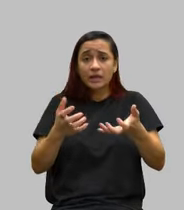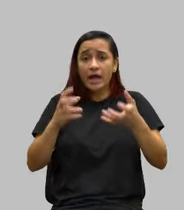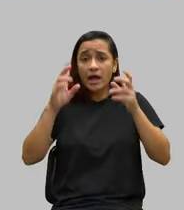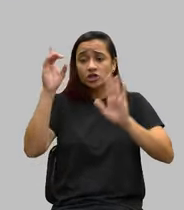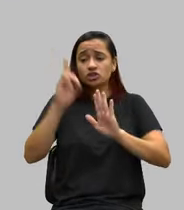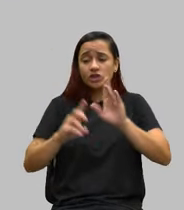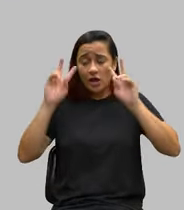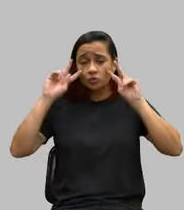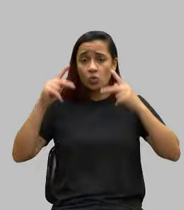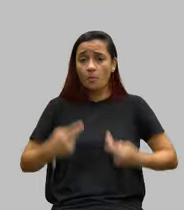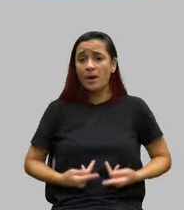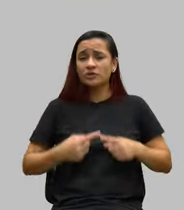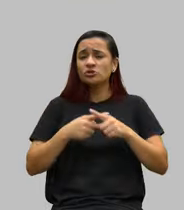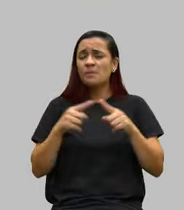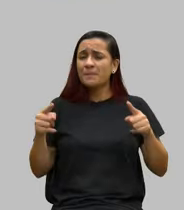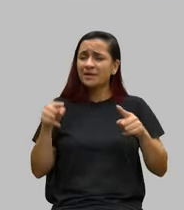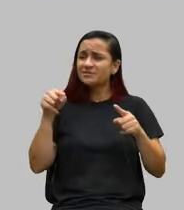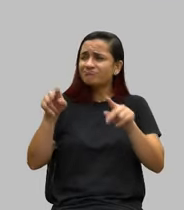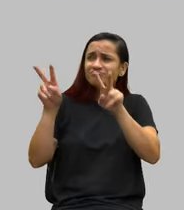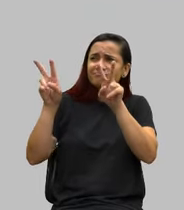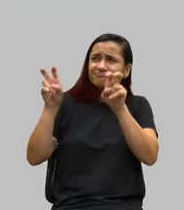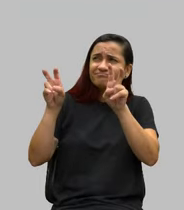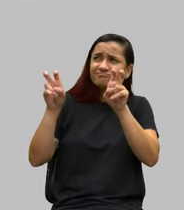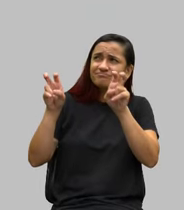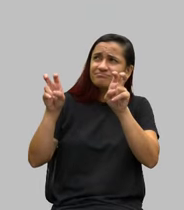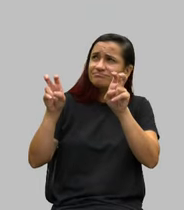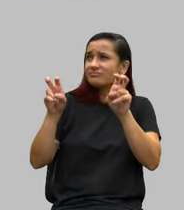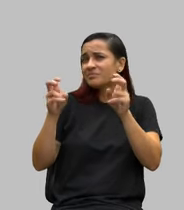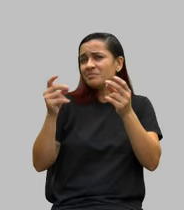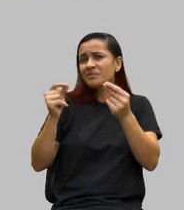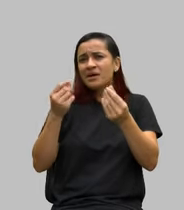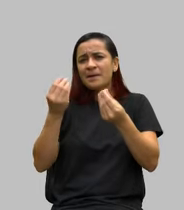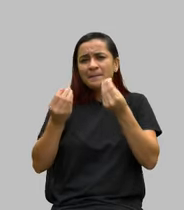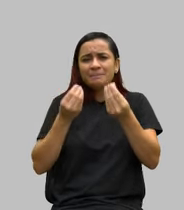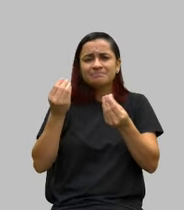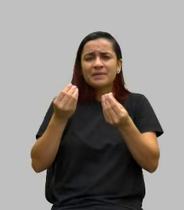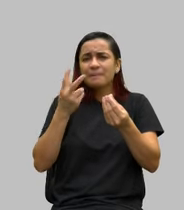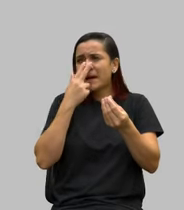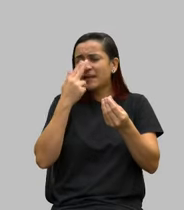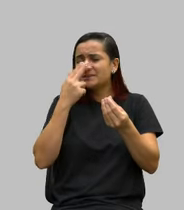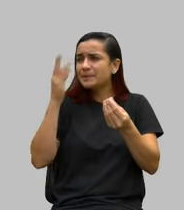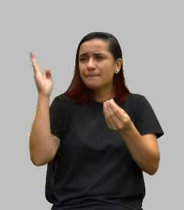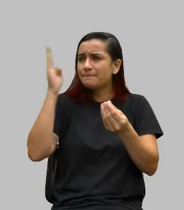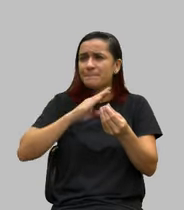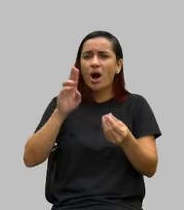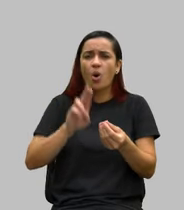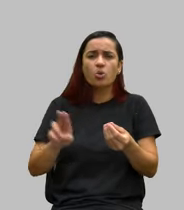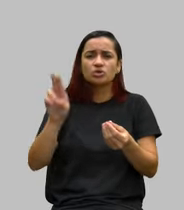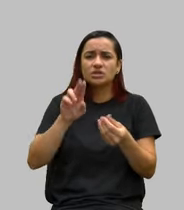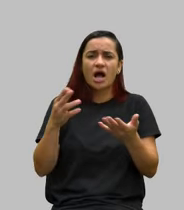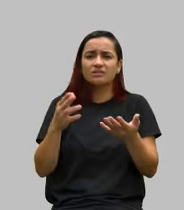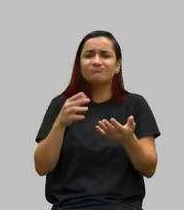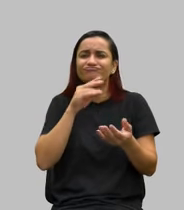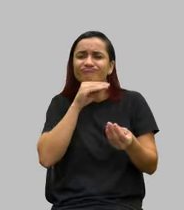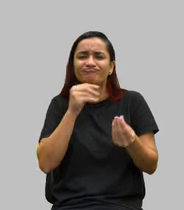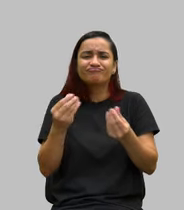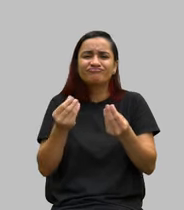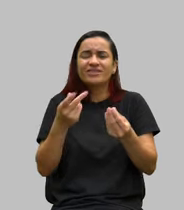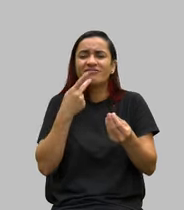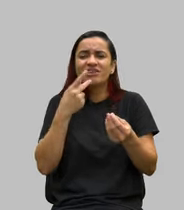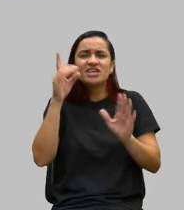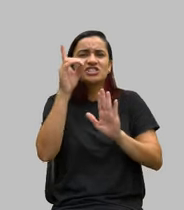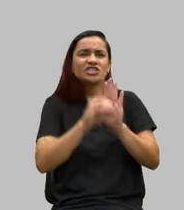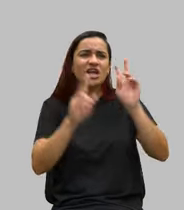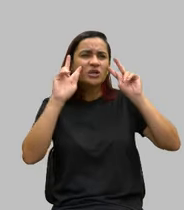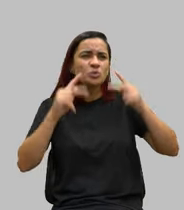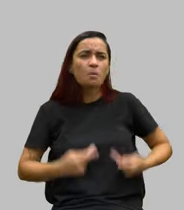mas essa expressão foi tão assim mal utilizada ao longo dos anos que quando você fala em Direitos Humanos Você só fala Direitos Humanos na